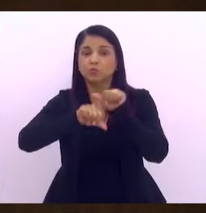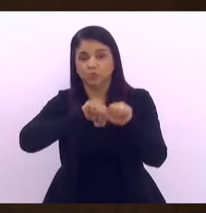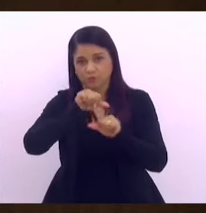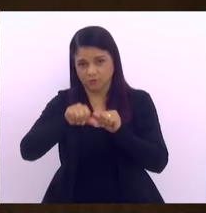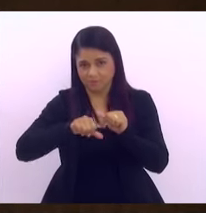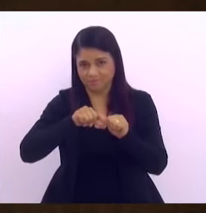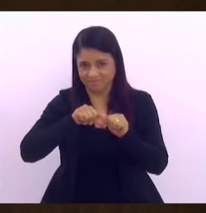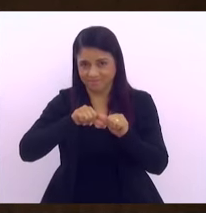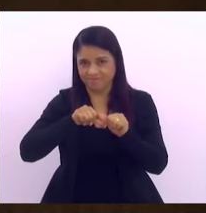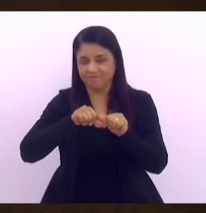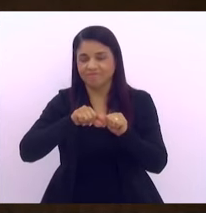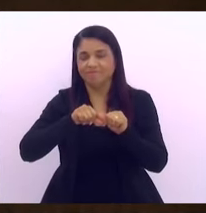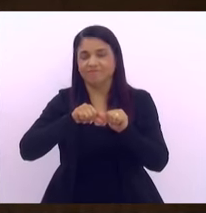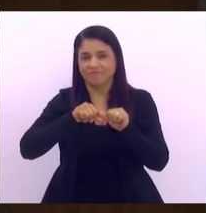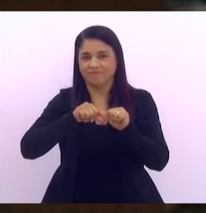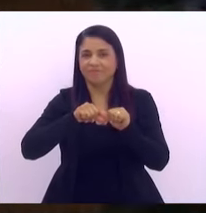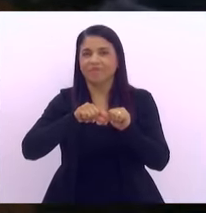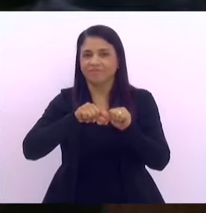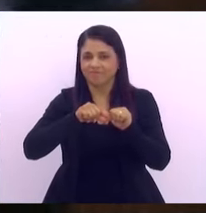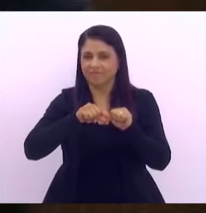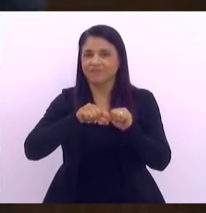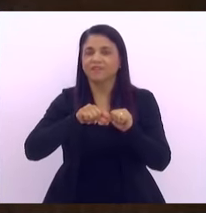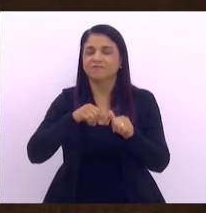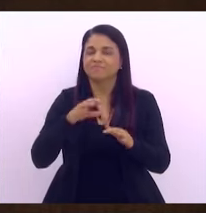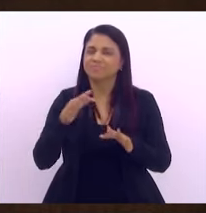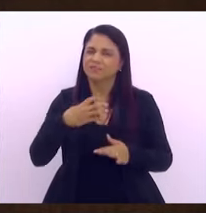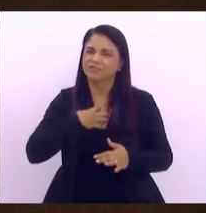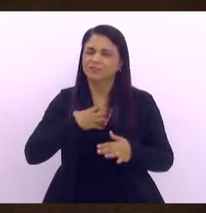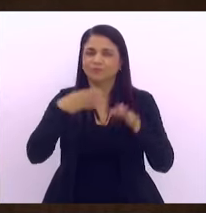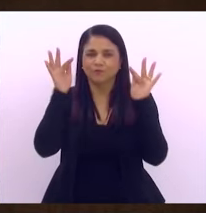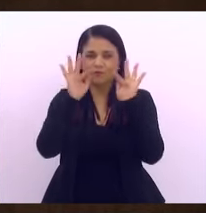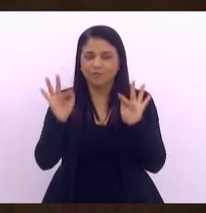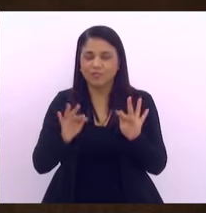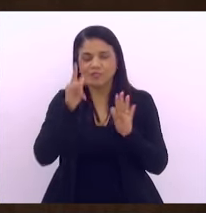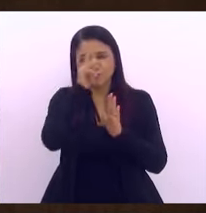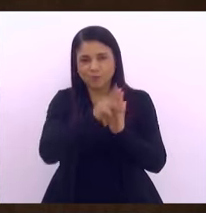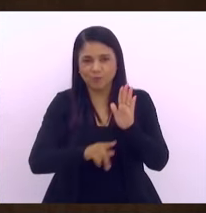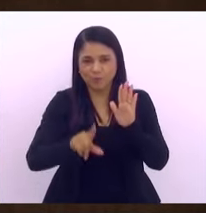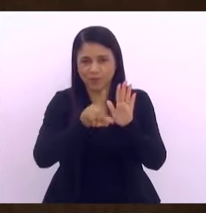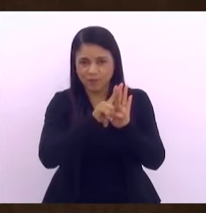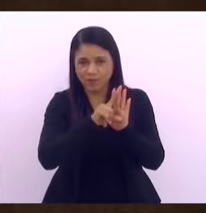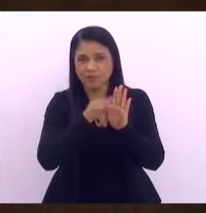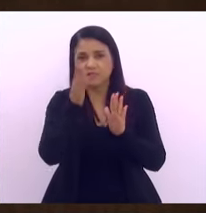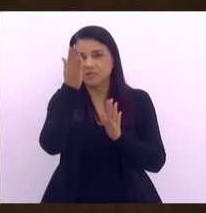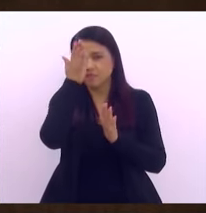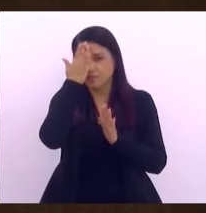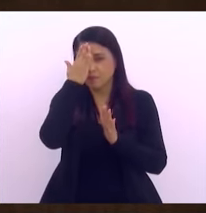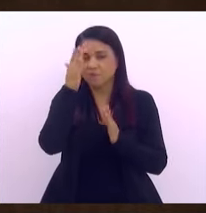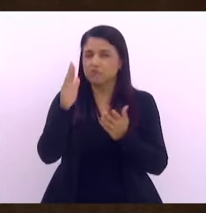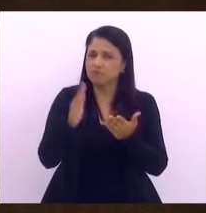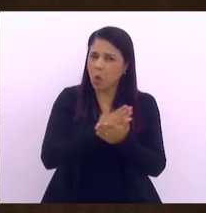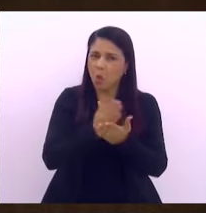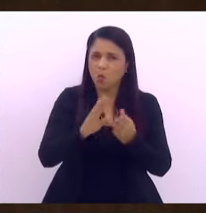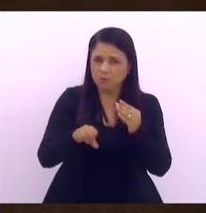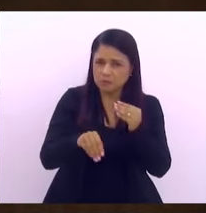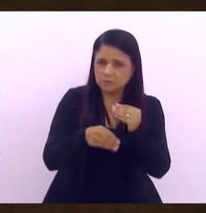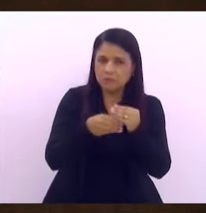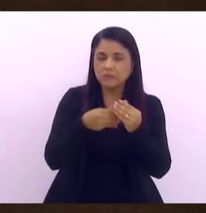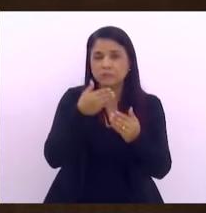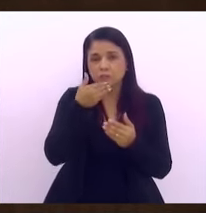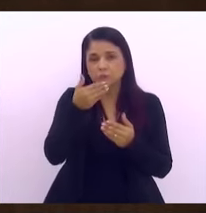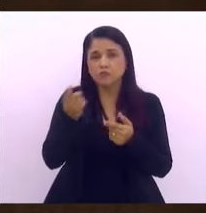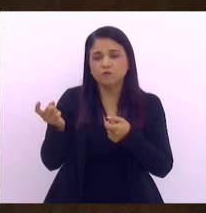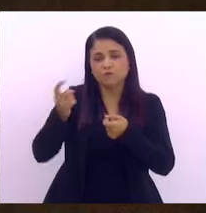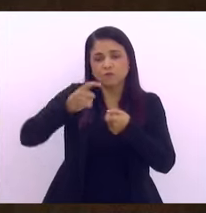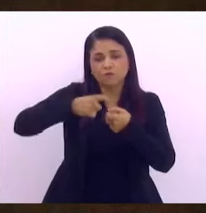a gente fica muito feliz de ter feito um projeto dessa natureza e sabemos que tem algumas emendas e pedir que ele